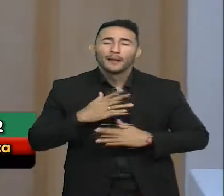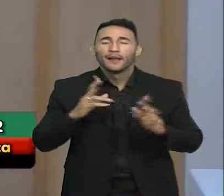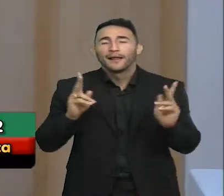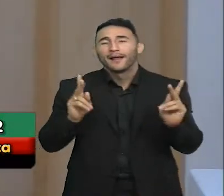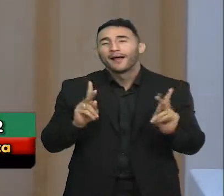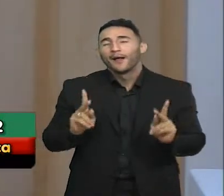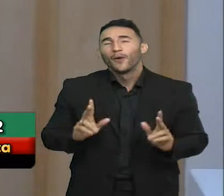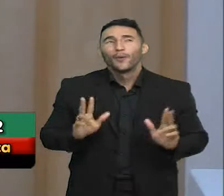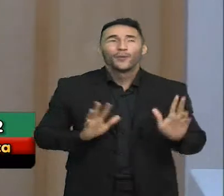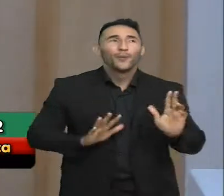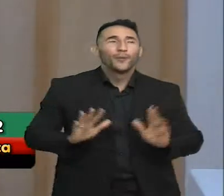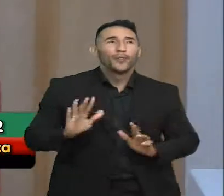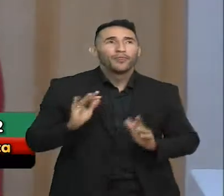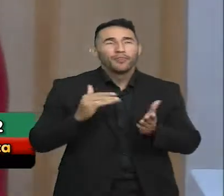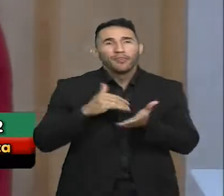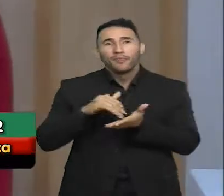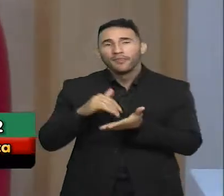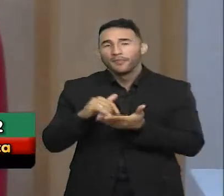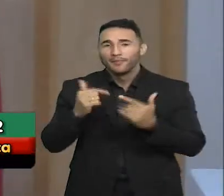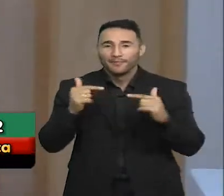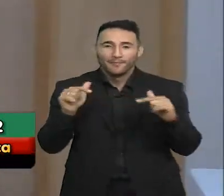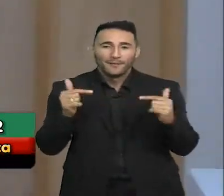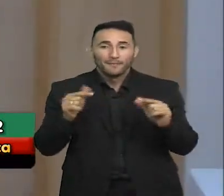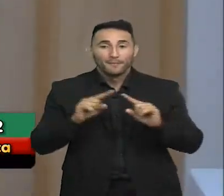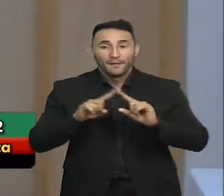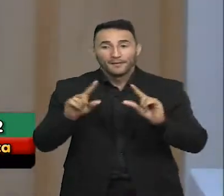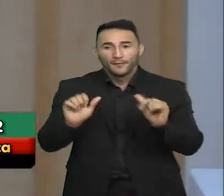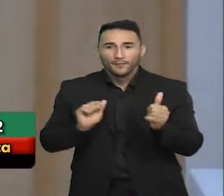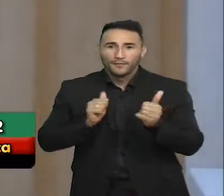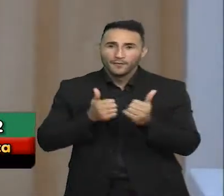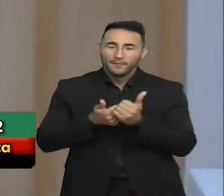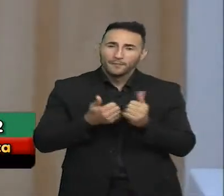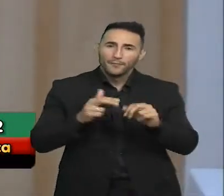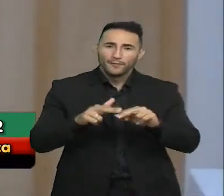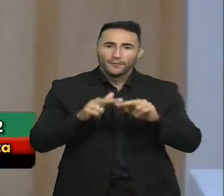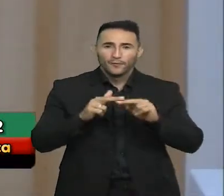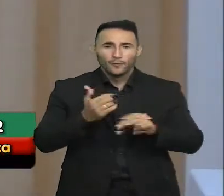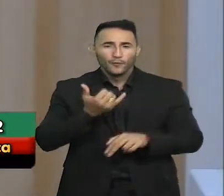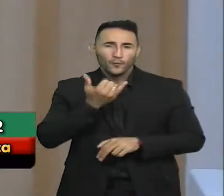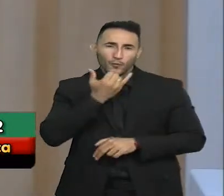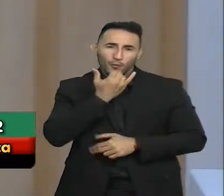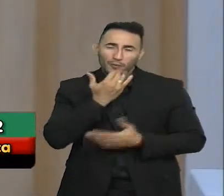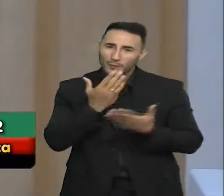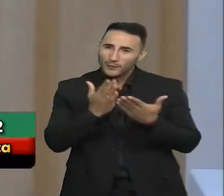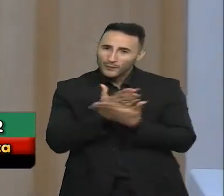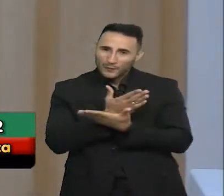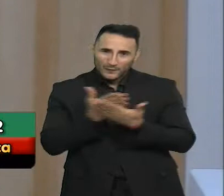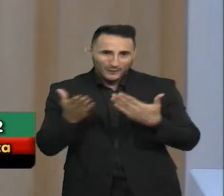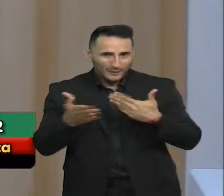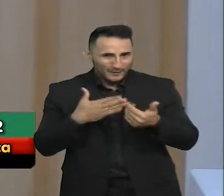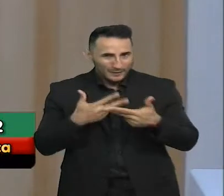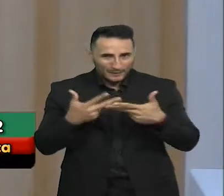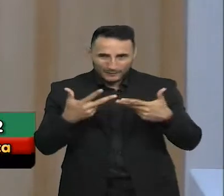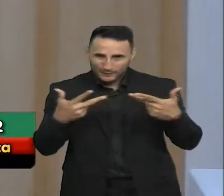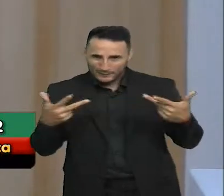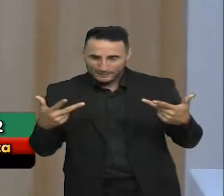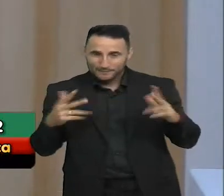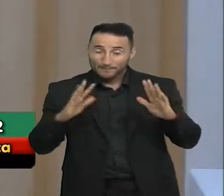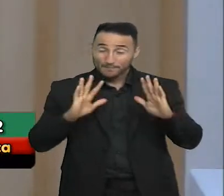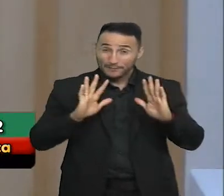ia estar no secretariando, só acompanhando ele. Então, peço desculpa por qualquer coisa. E